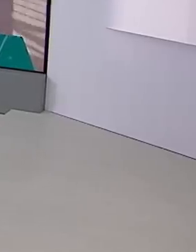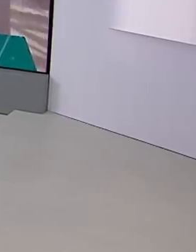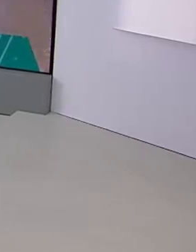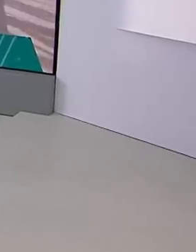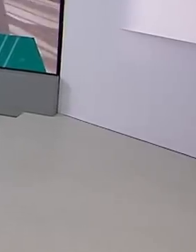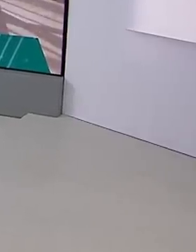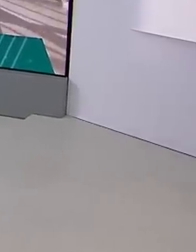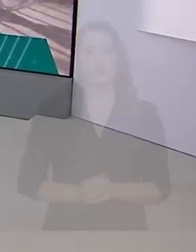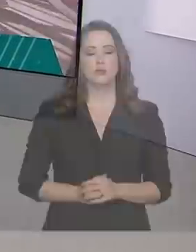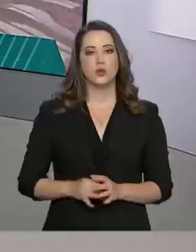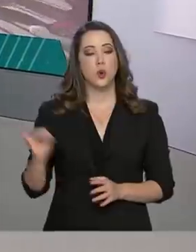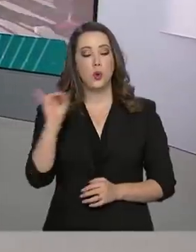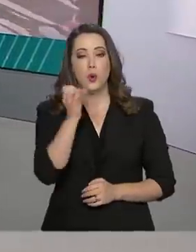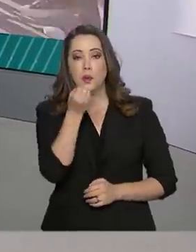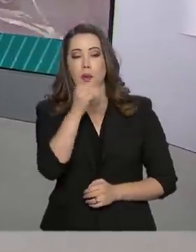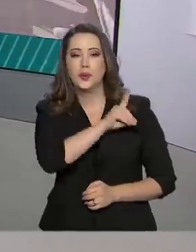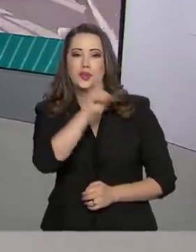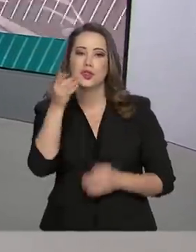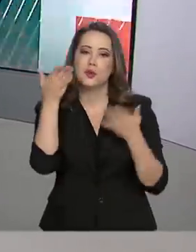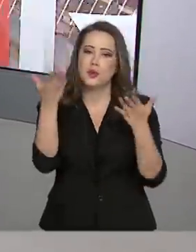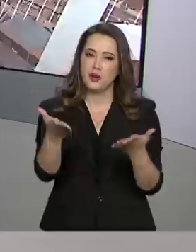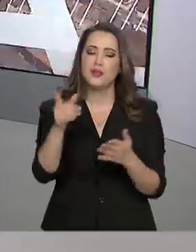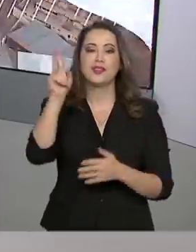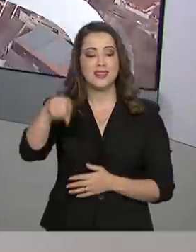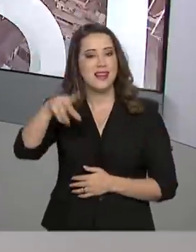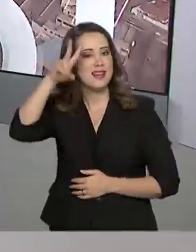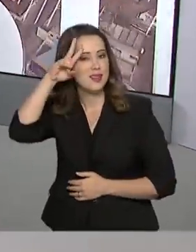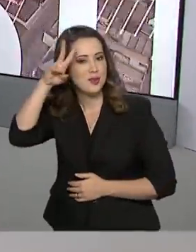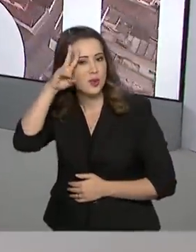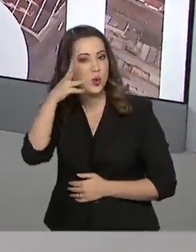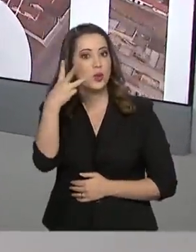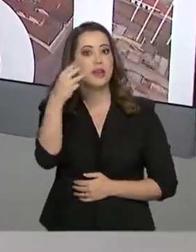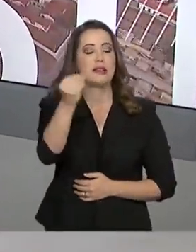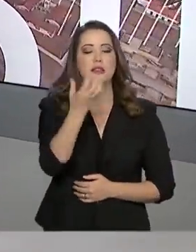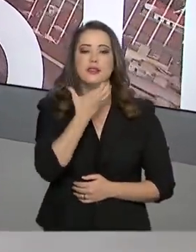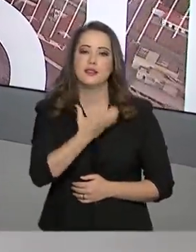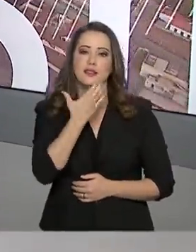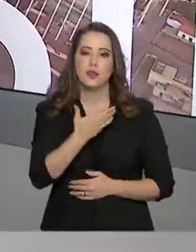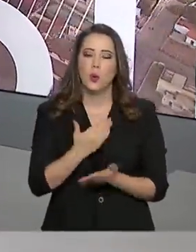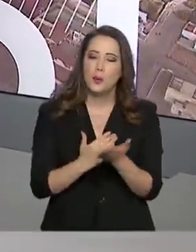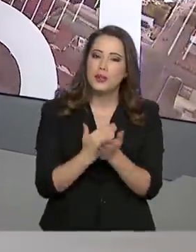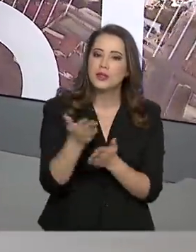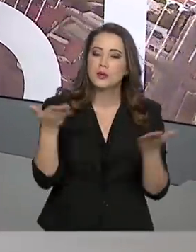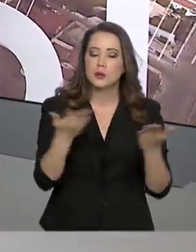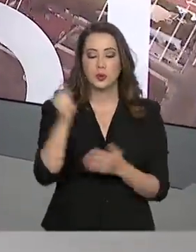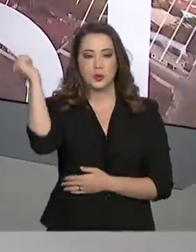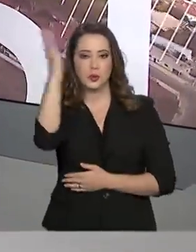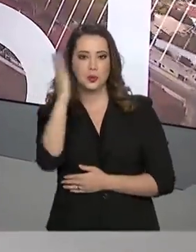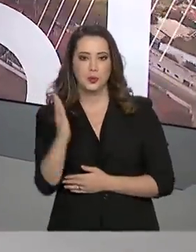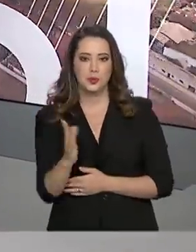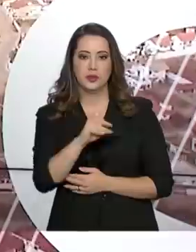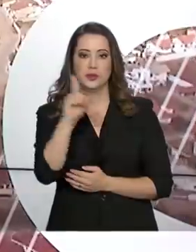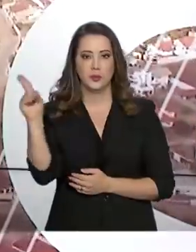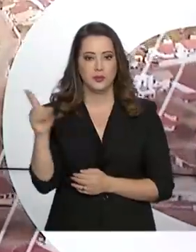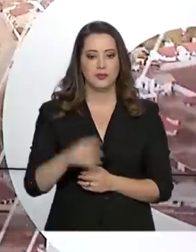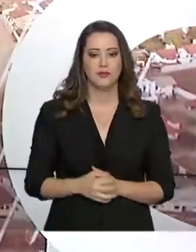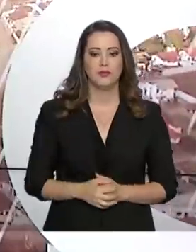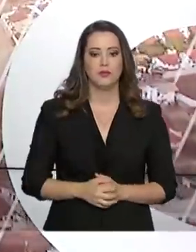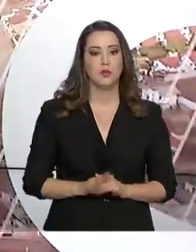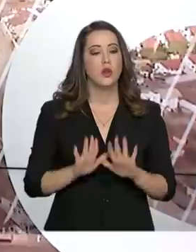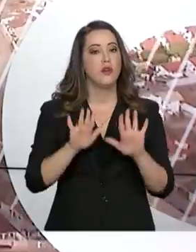olá bom dia para você hoje é segunda feira 30 de dezembro estamos no ar com o brasil em dia